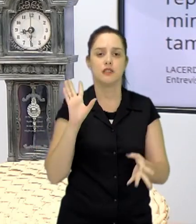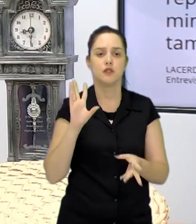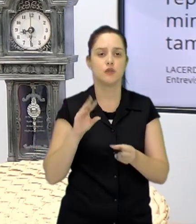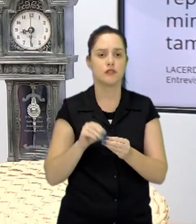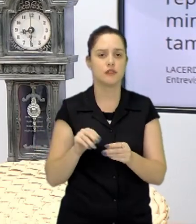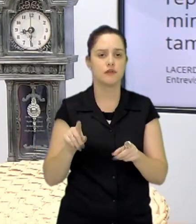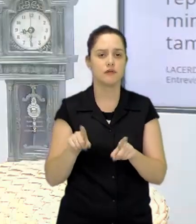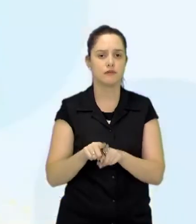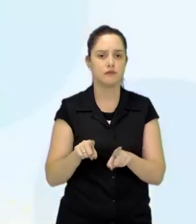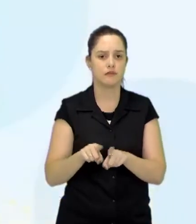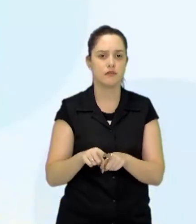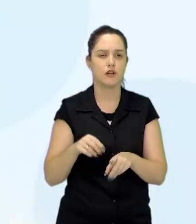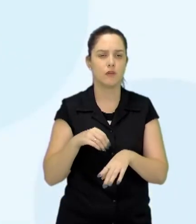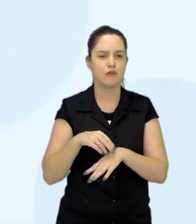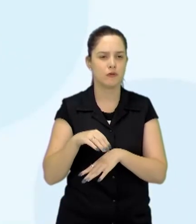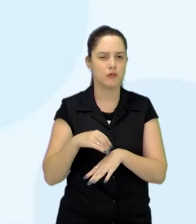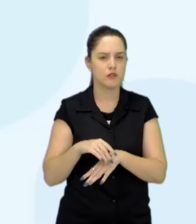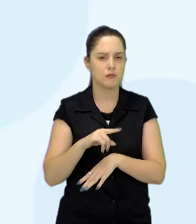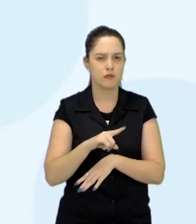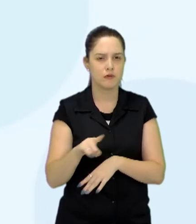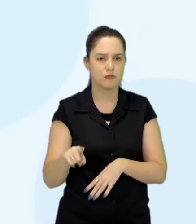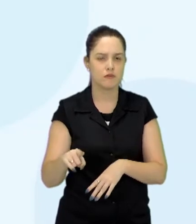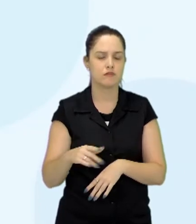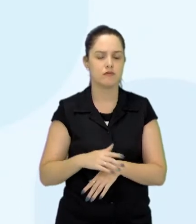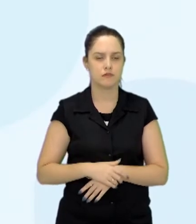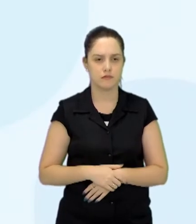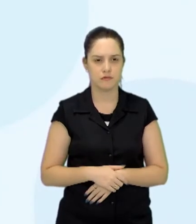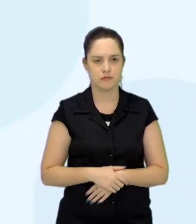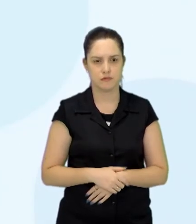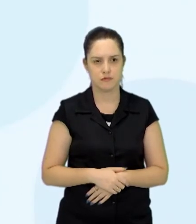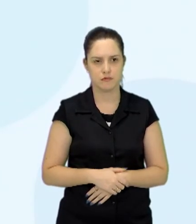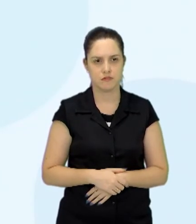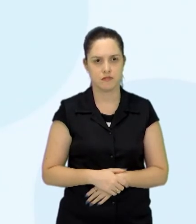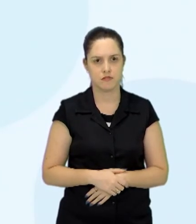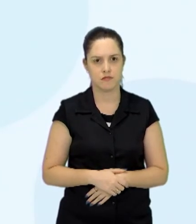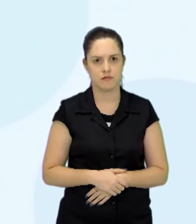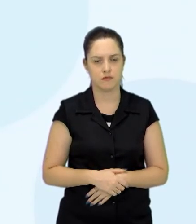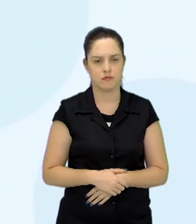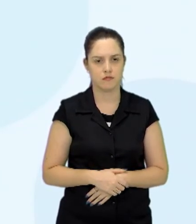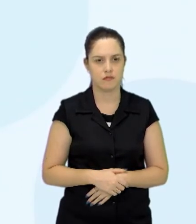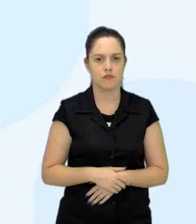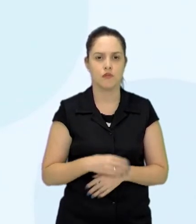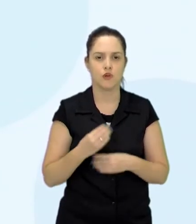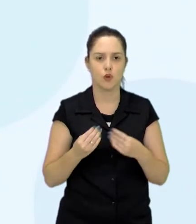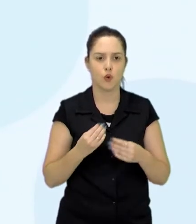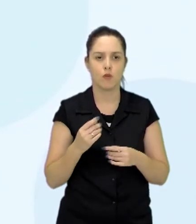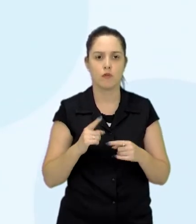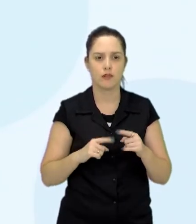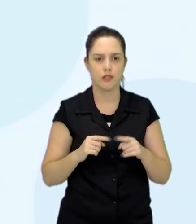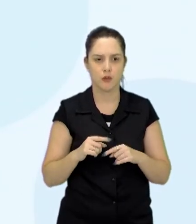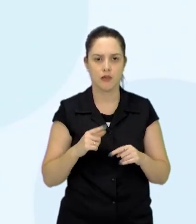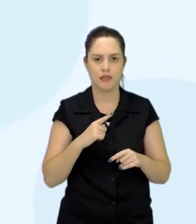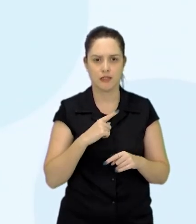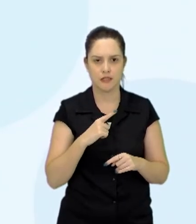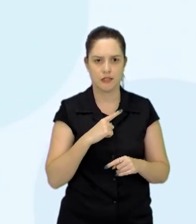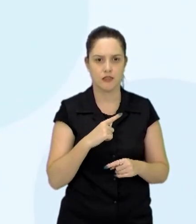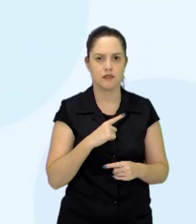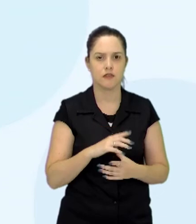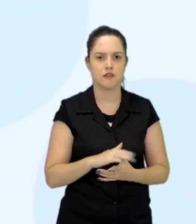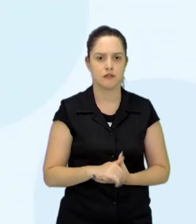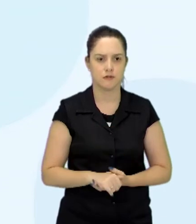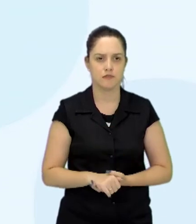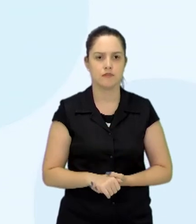dizer assim, vou colocar um pouquinho só na tela para a gente dar só para mostrar o material que tem. Então, assim, o racismo por trás